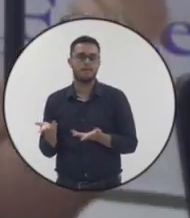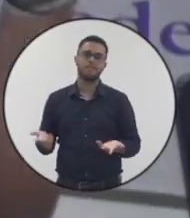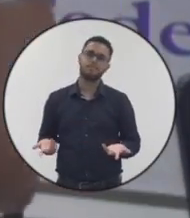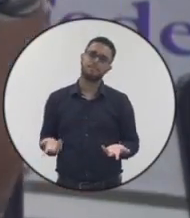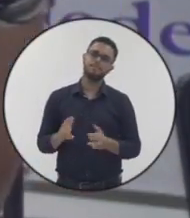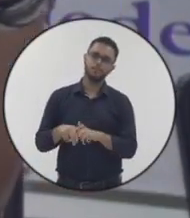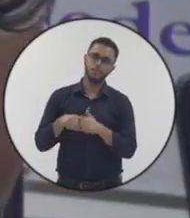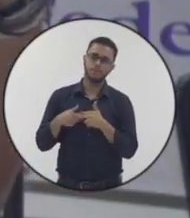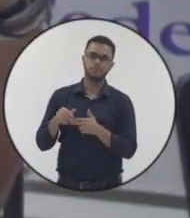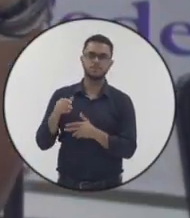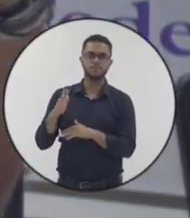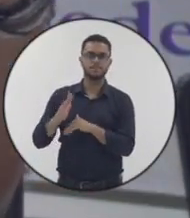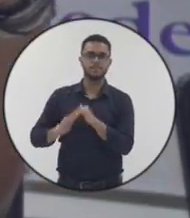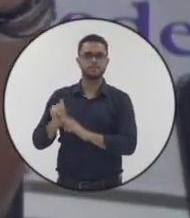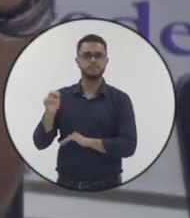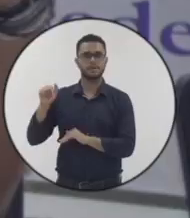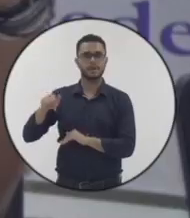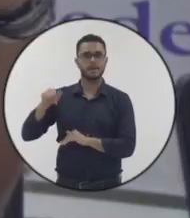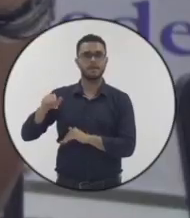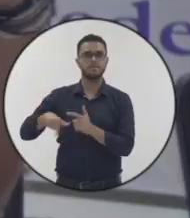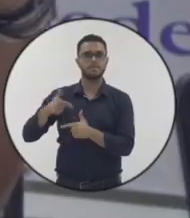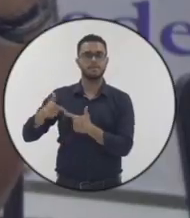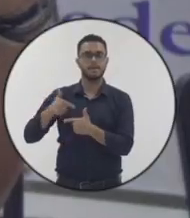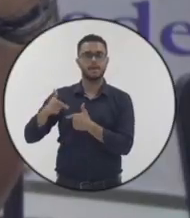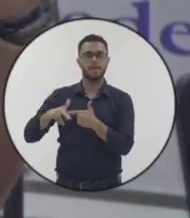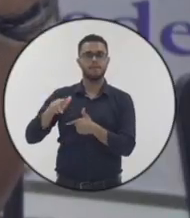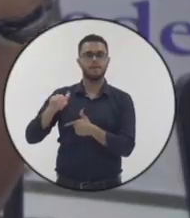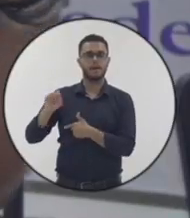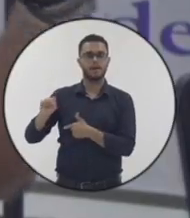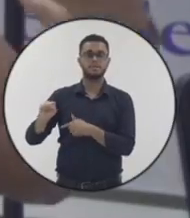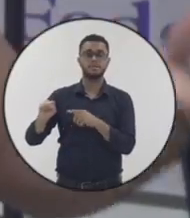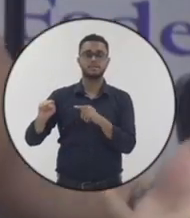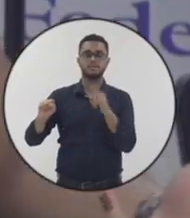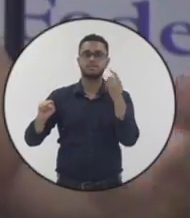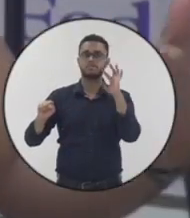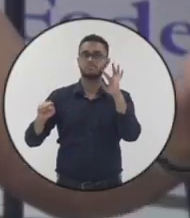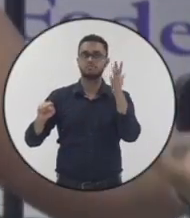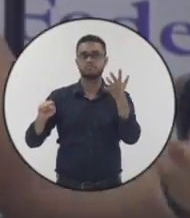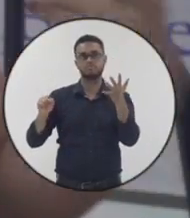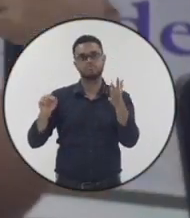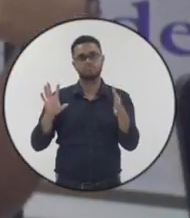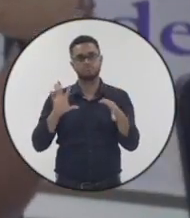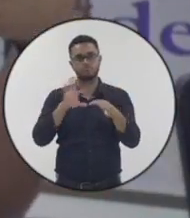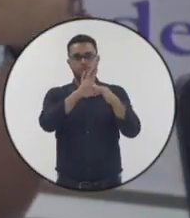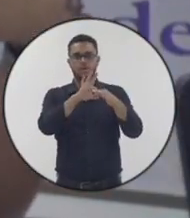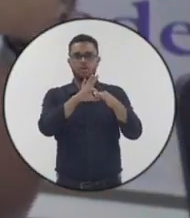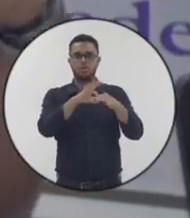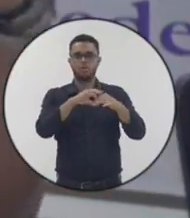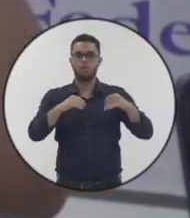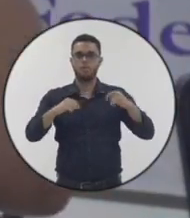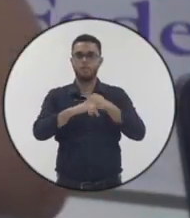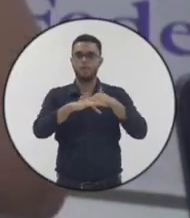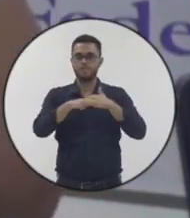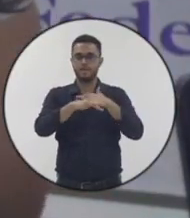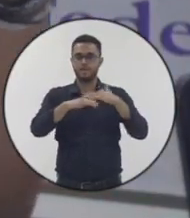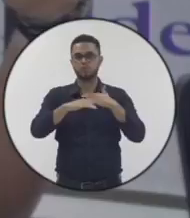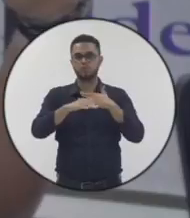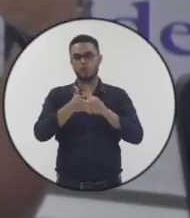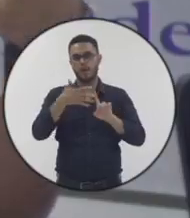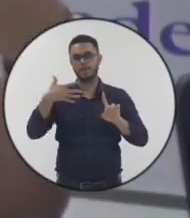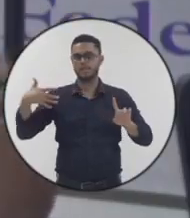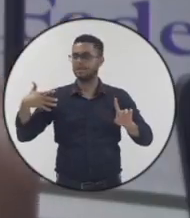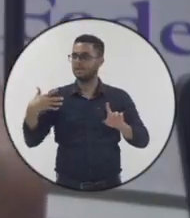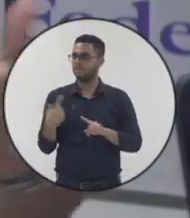se uniram com o movimento social, né? Aí, na verdade, LGBT, porque a gente não